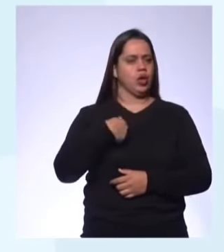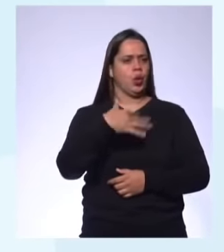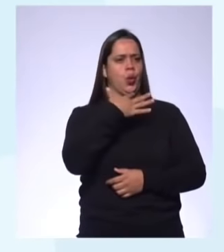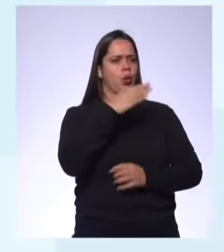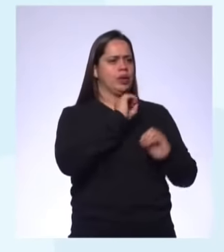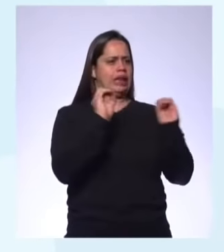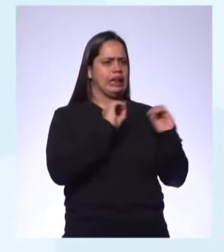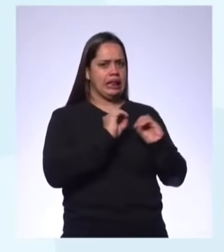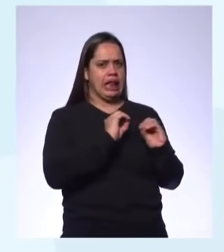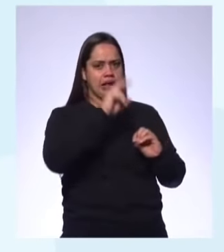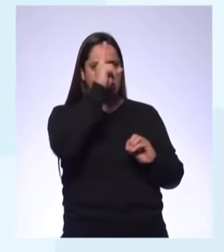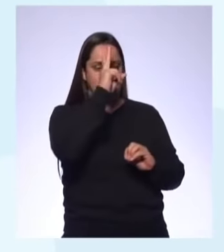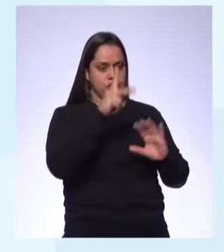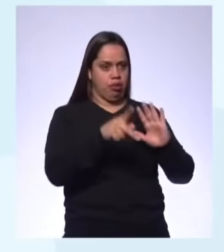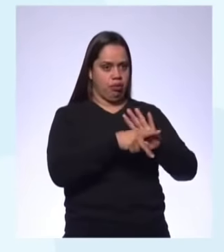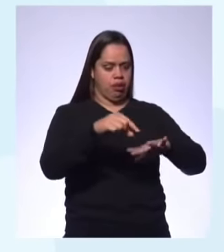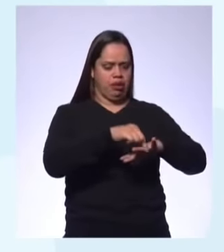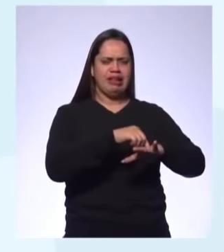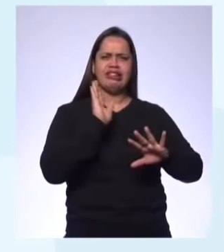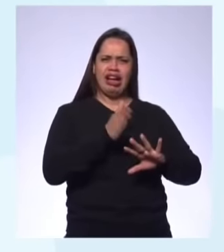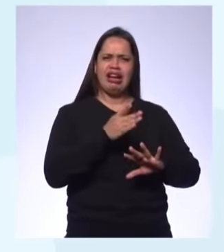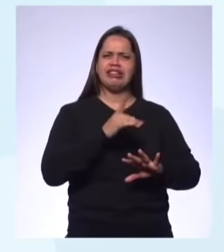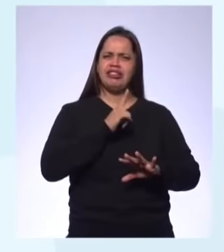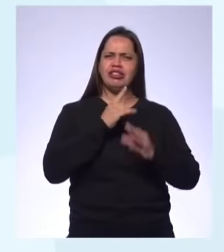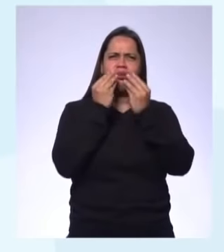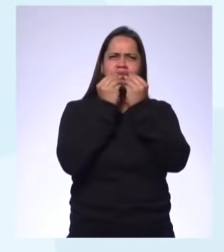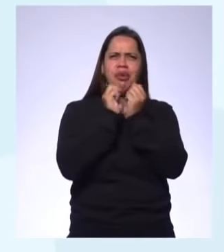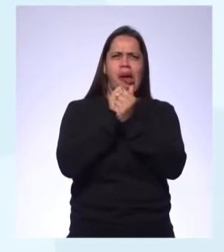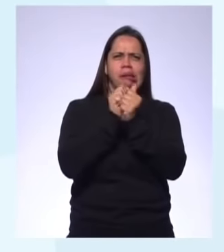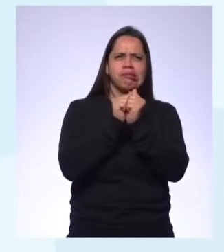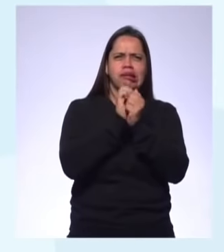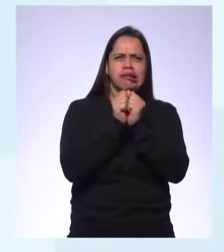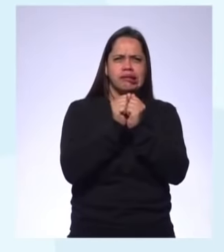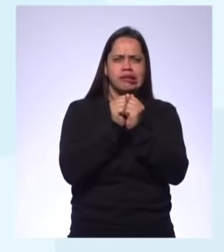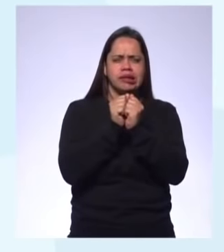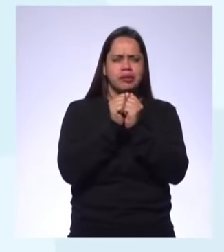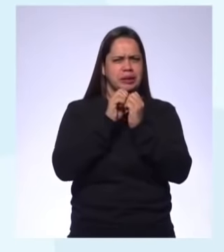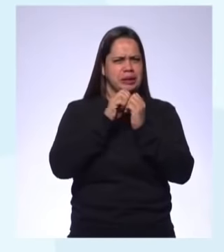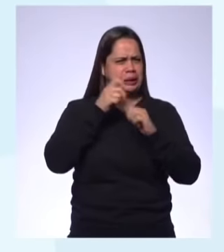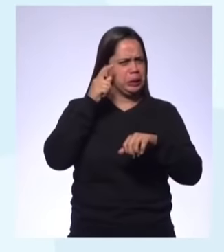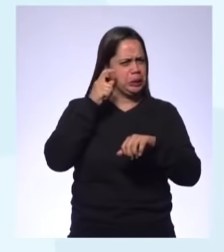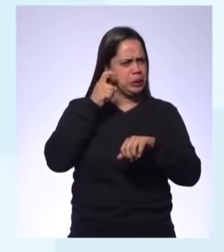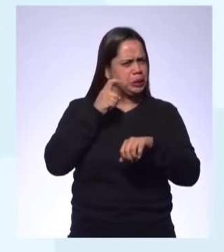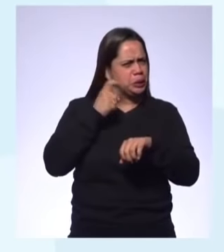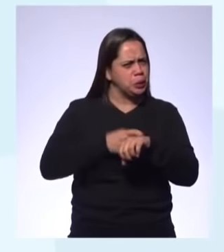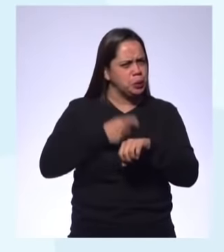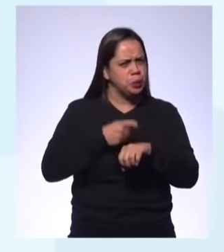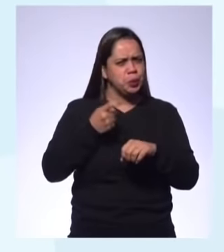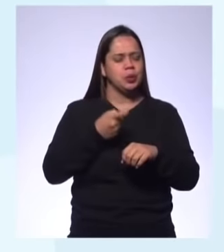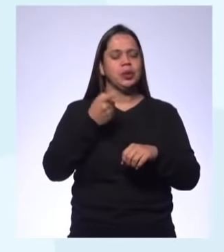curioso. Também tinha mastigado algo que quase que quebrara os dentes. Ao